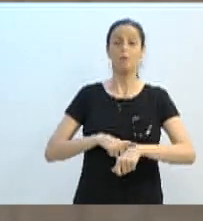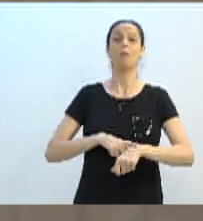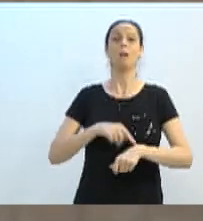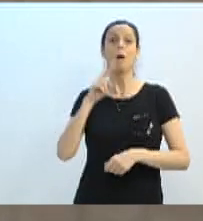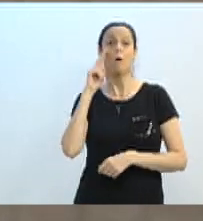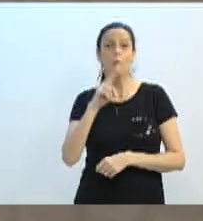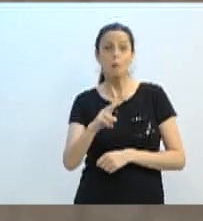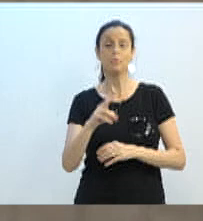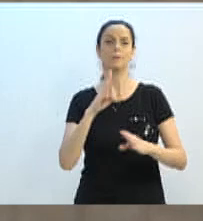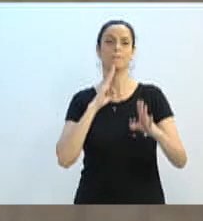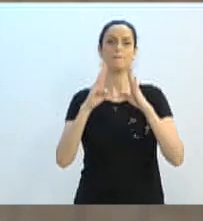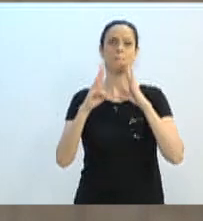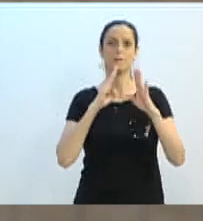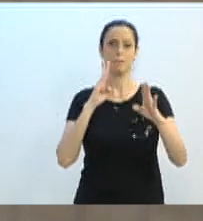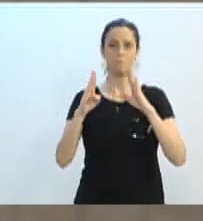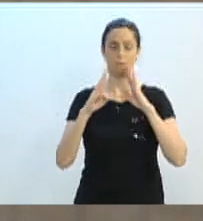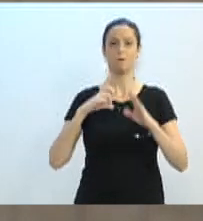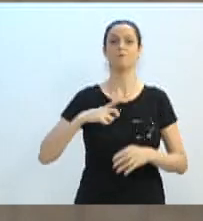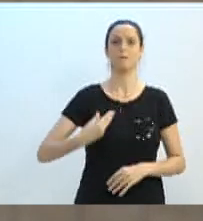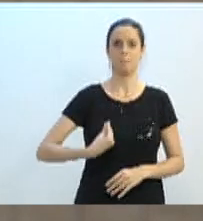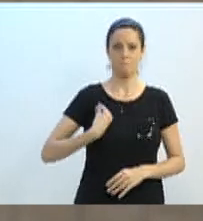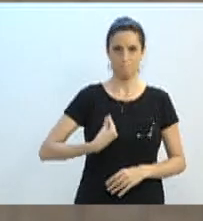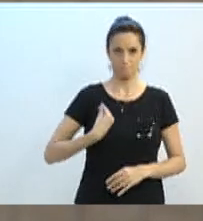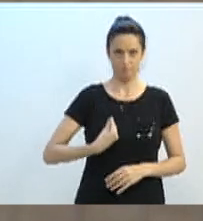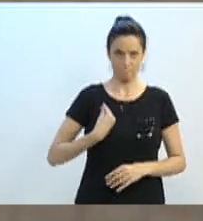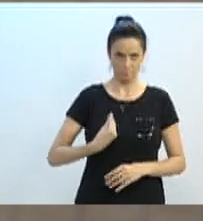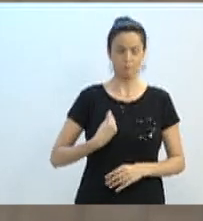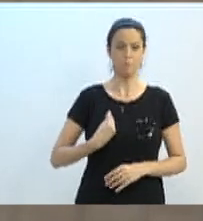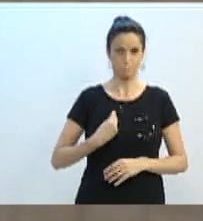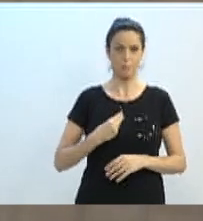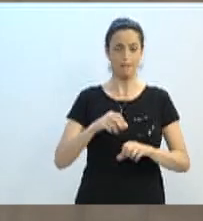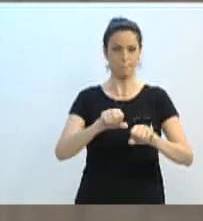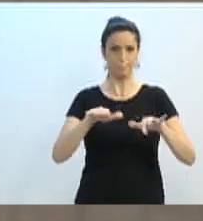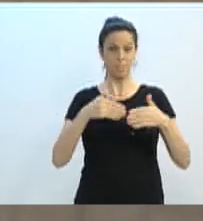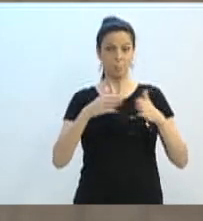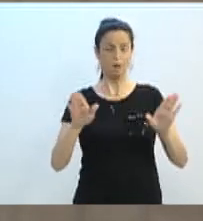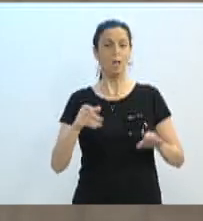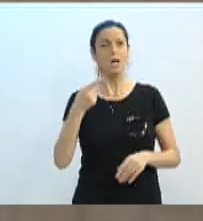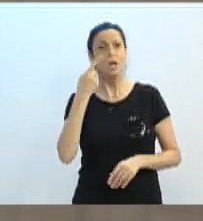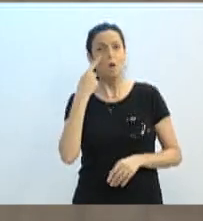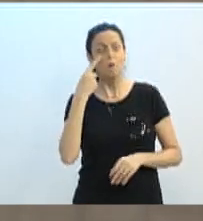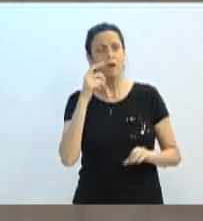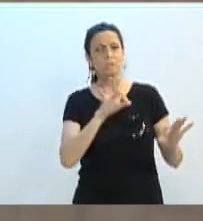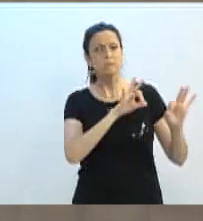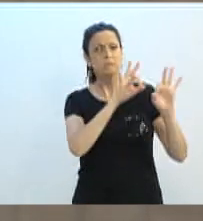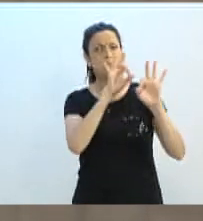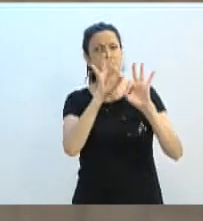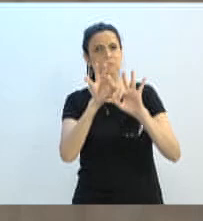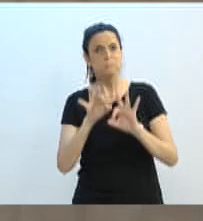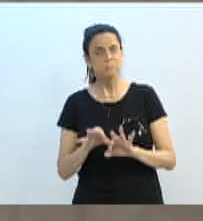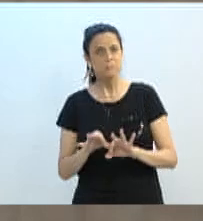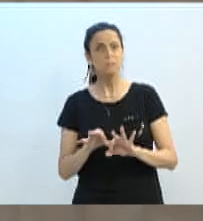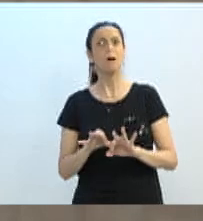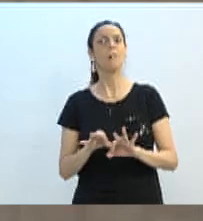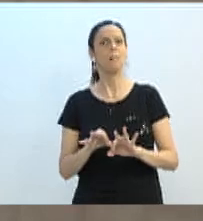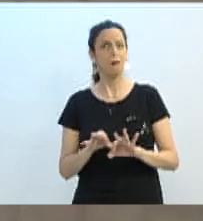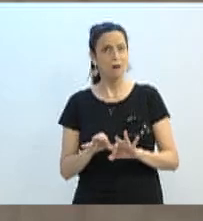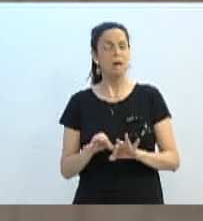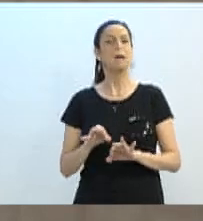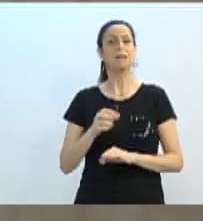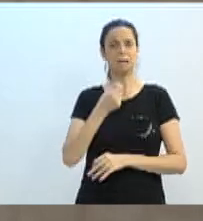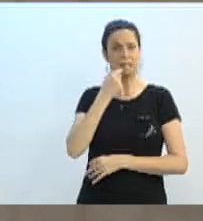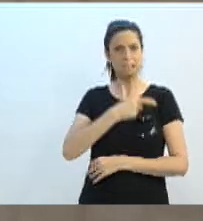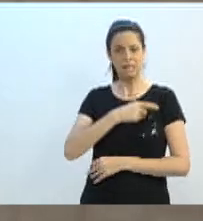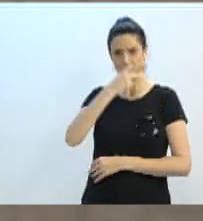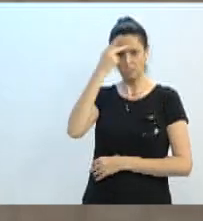Facebook da Câmara de Vereadores, e o que eu vi ali foi justamente o que muitos que estavam aqui pregam que eles não